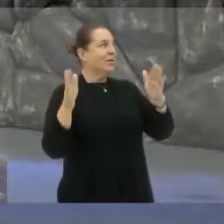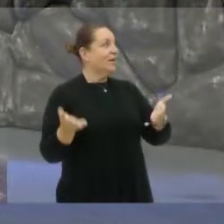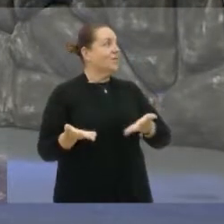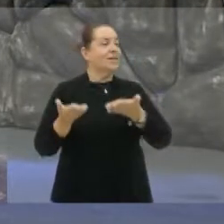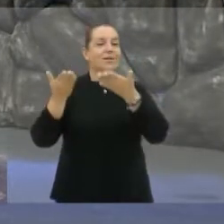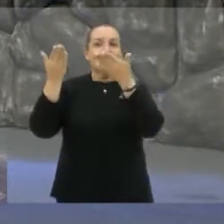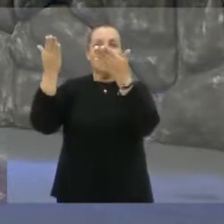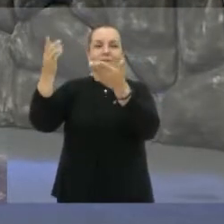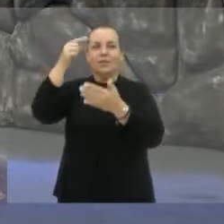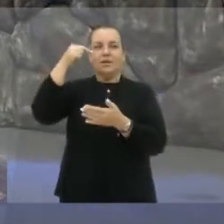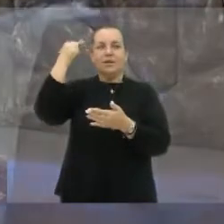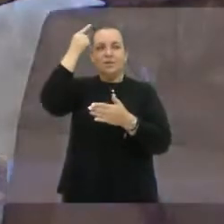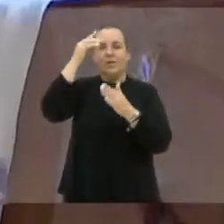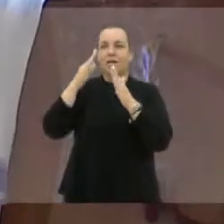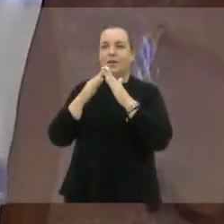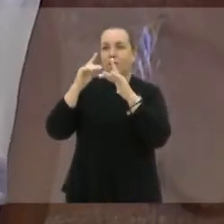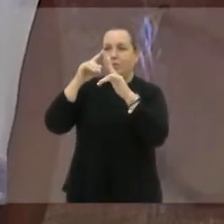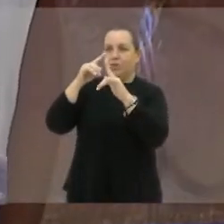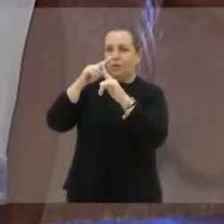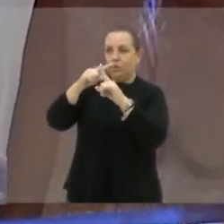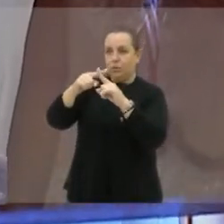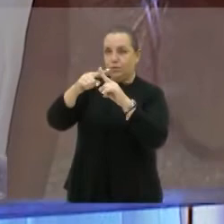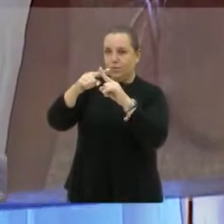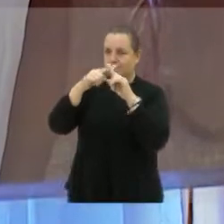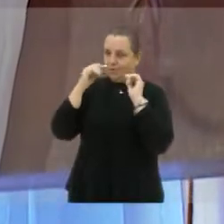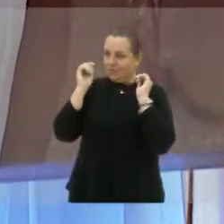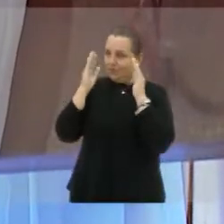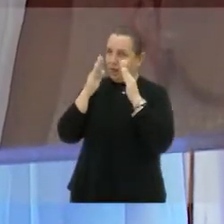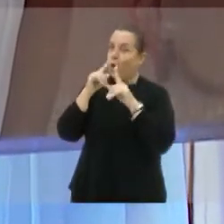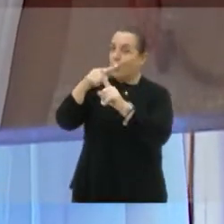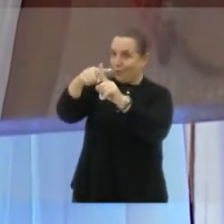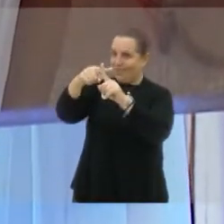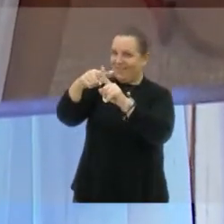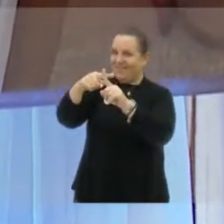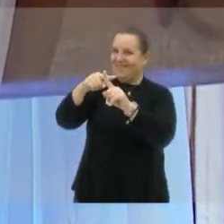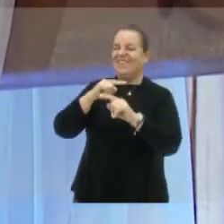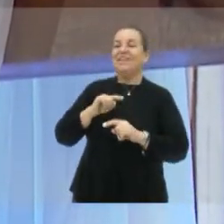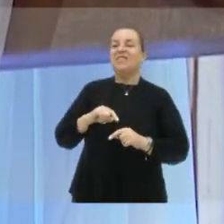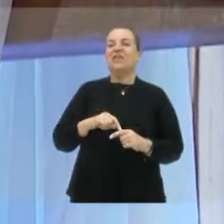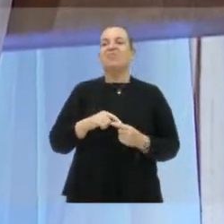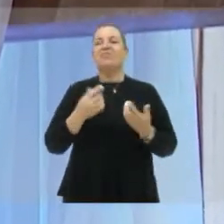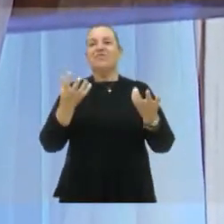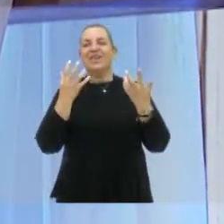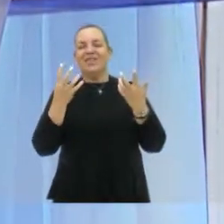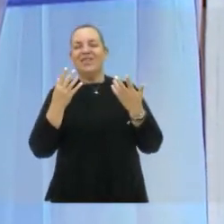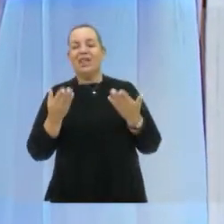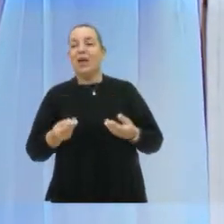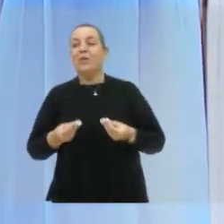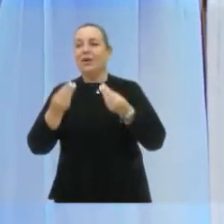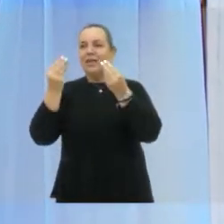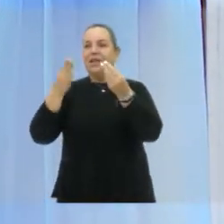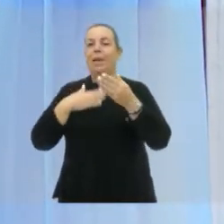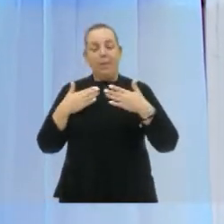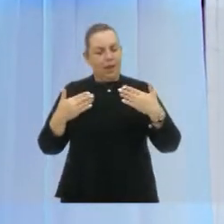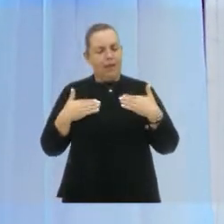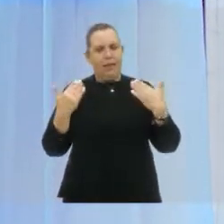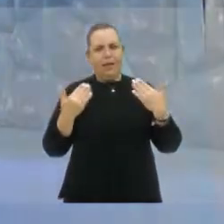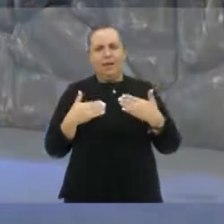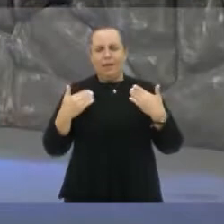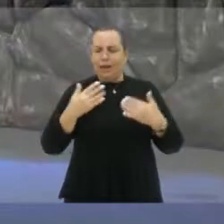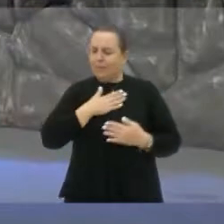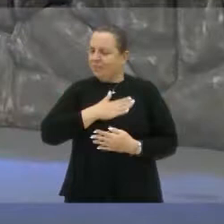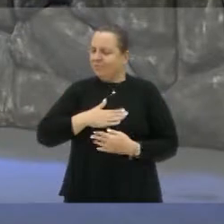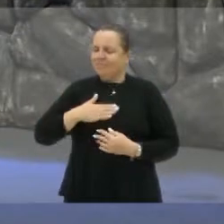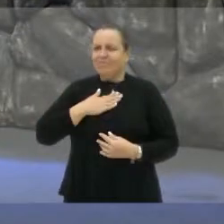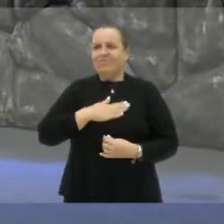exaltação da Santa Cruz. E olha, eu quero colocar a minha alegria, a minha satisfação de